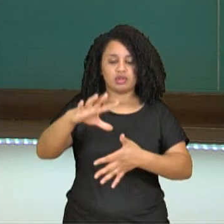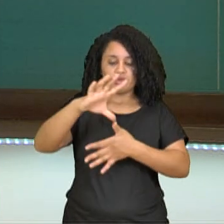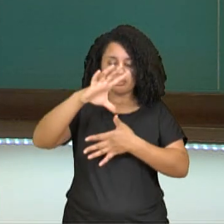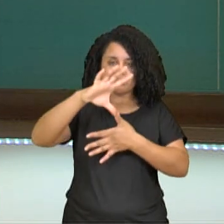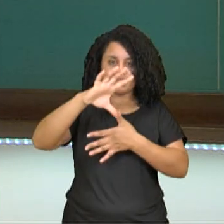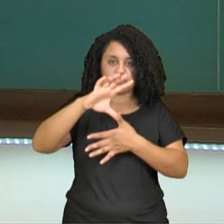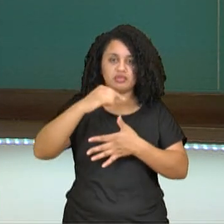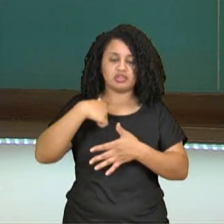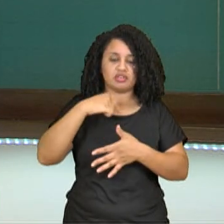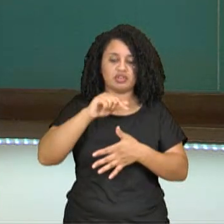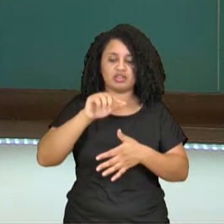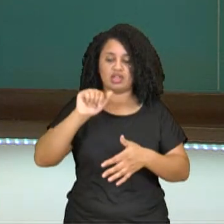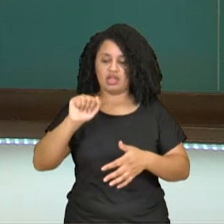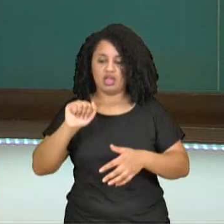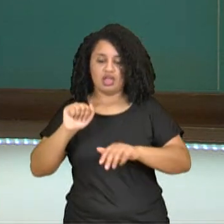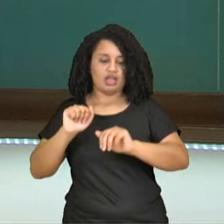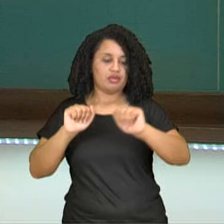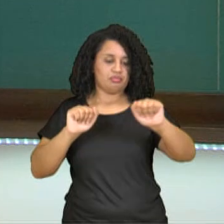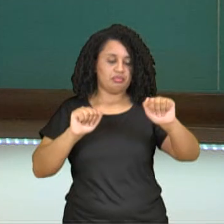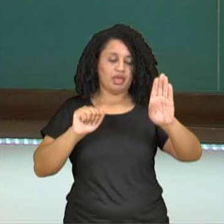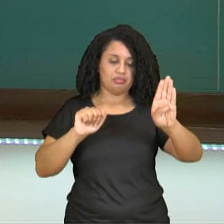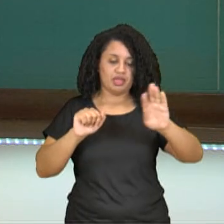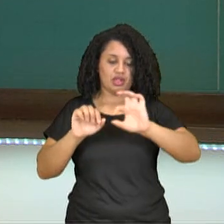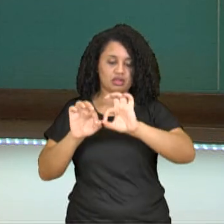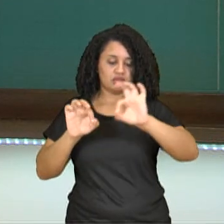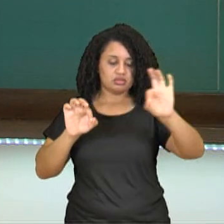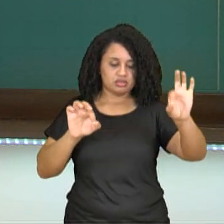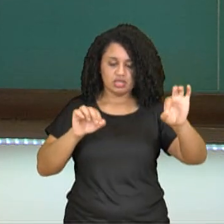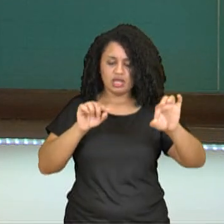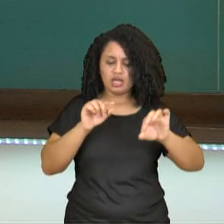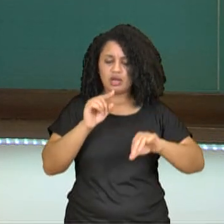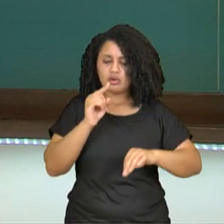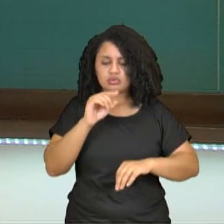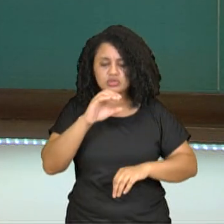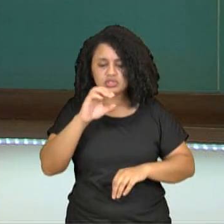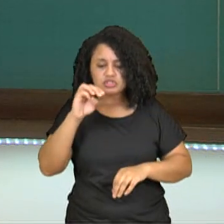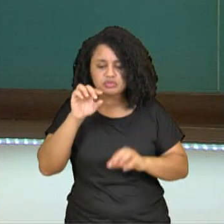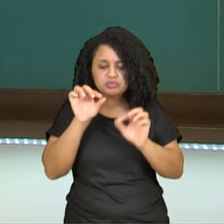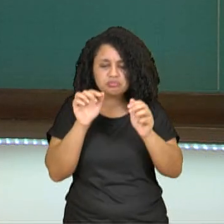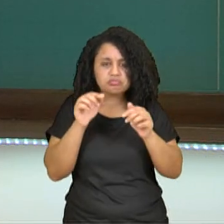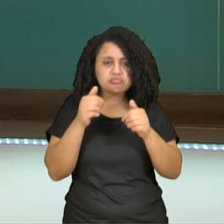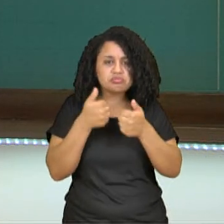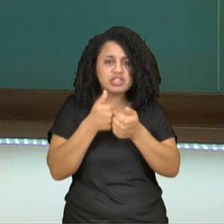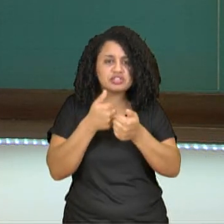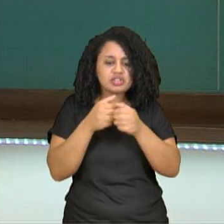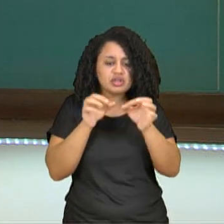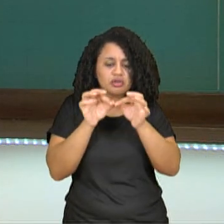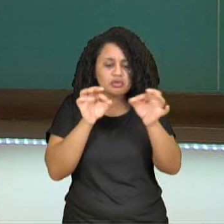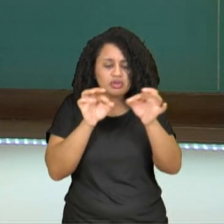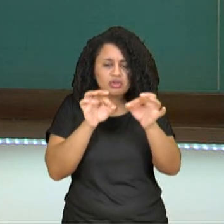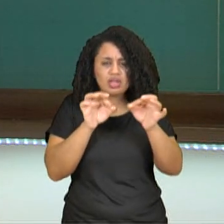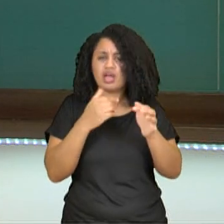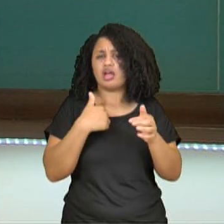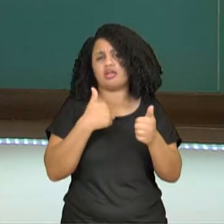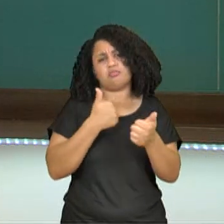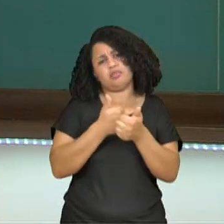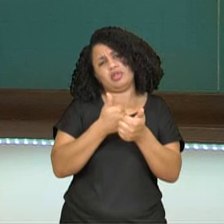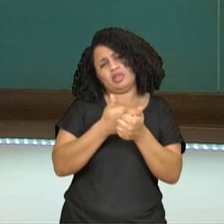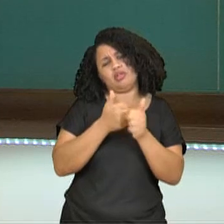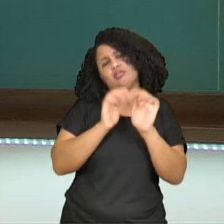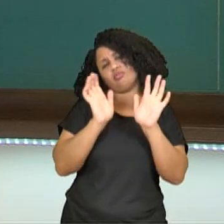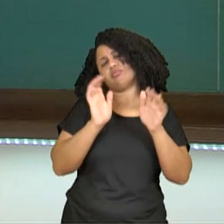A e um ponto B, e eles estão ali a 1 centímetro de distância. Você pode pensar, nossa, estão bem pertinhos um do